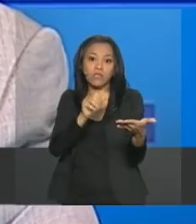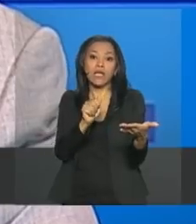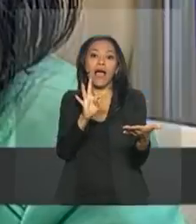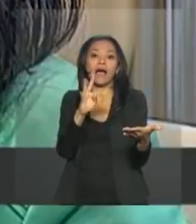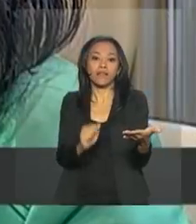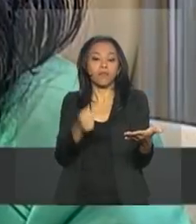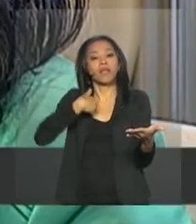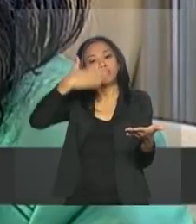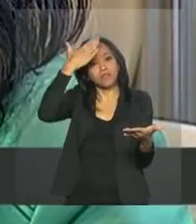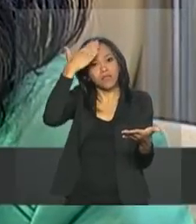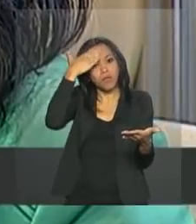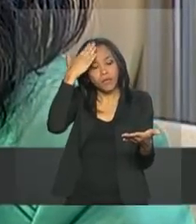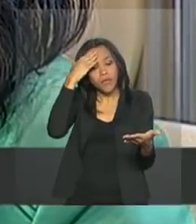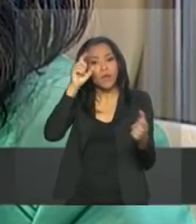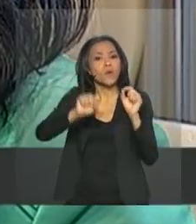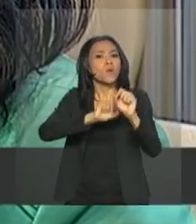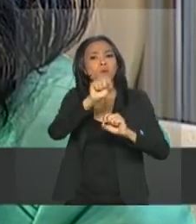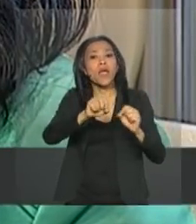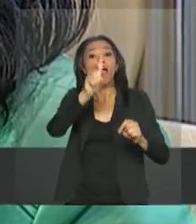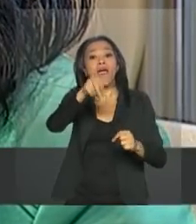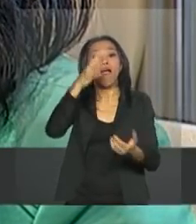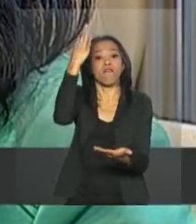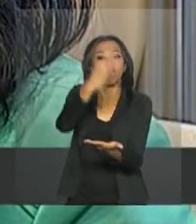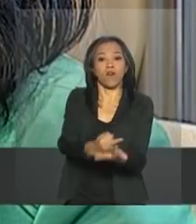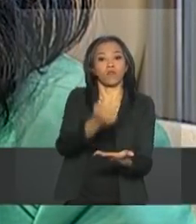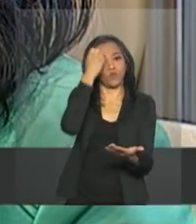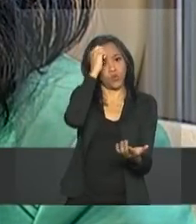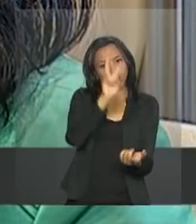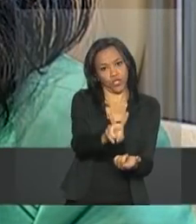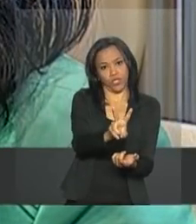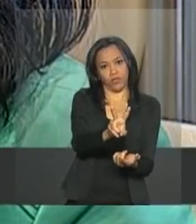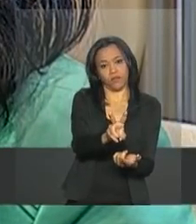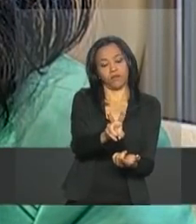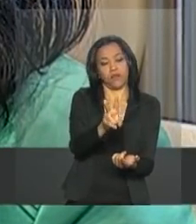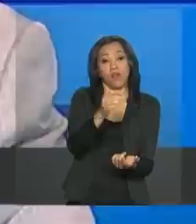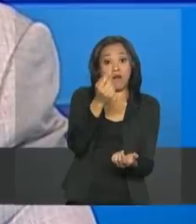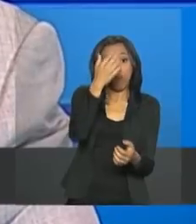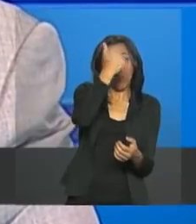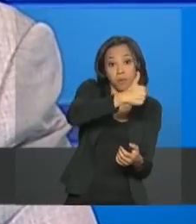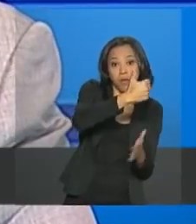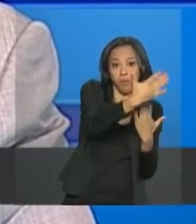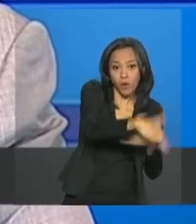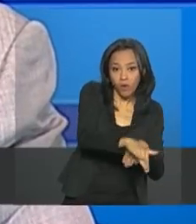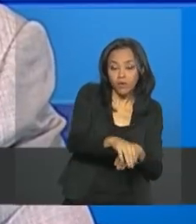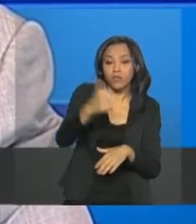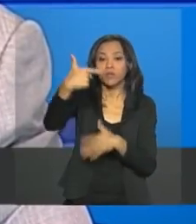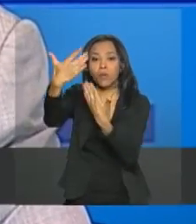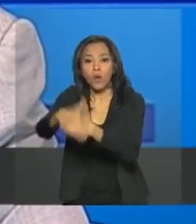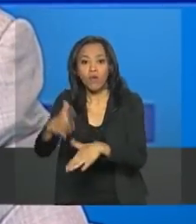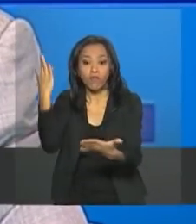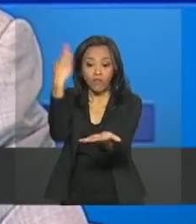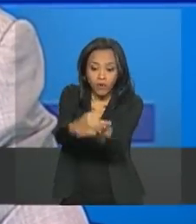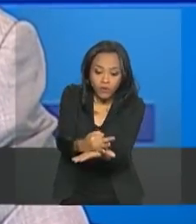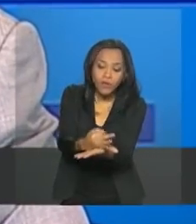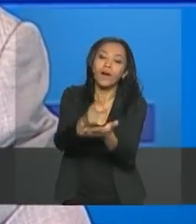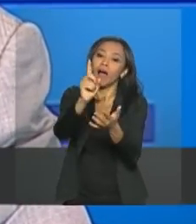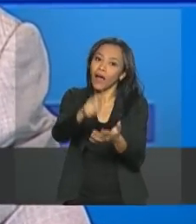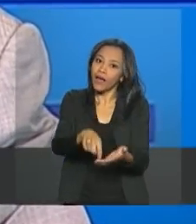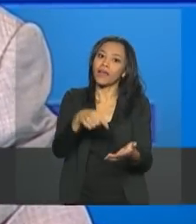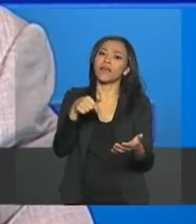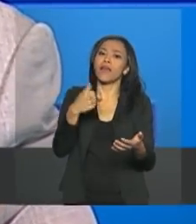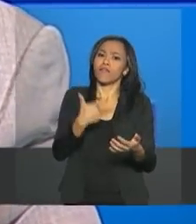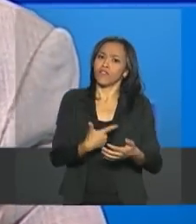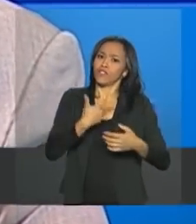abstenção considera a falta nos dois dias então este número inclusive de de abstenção será